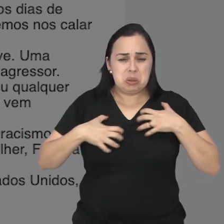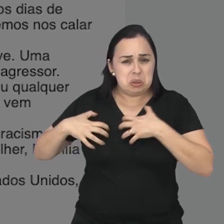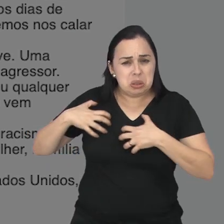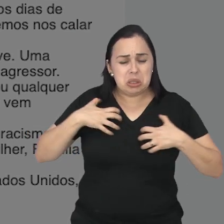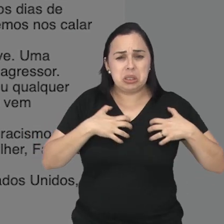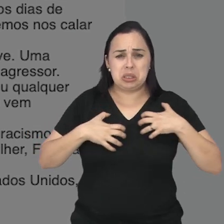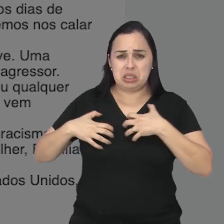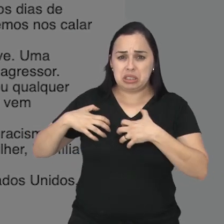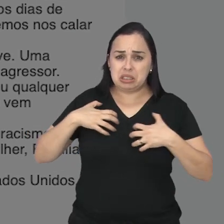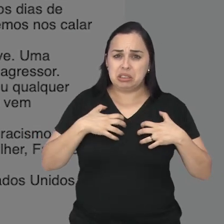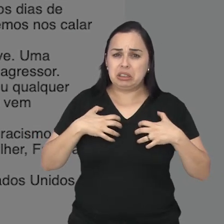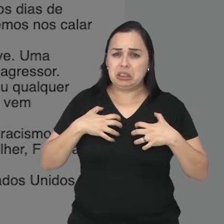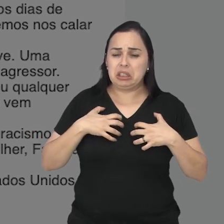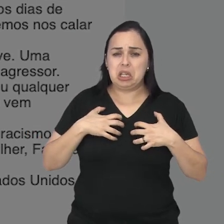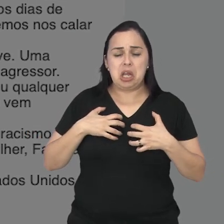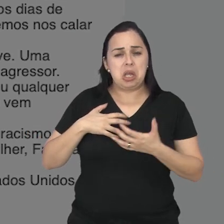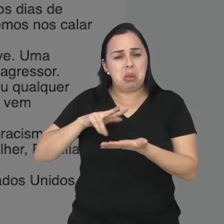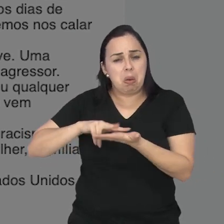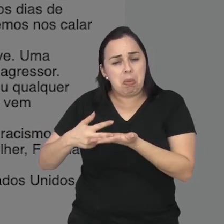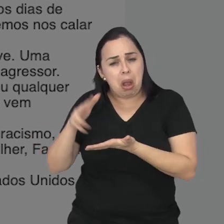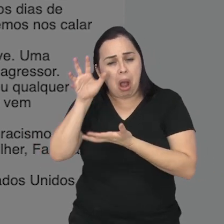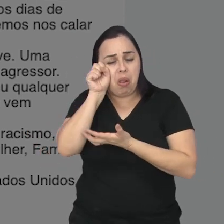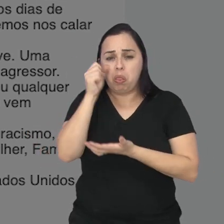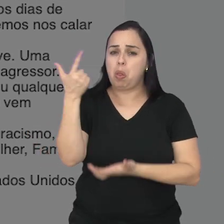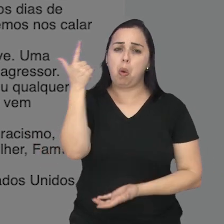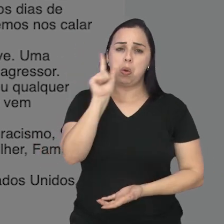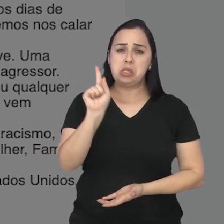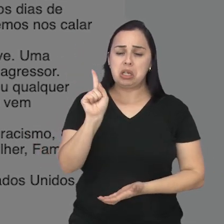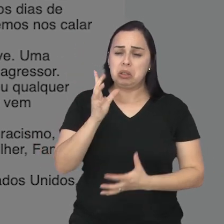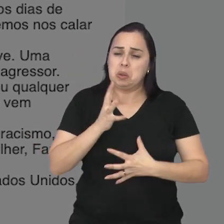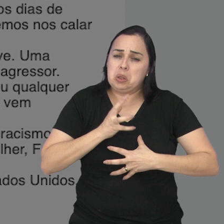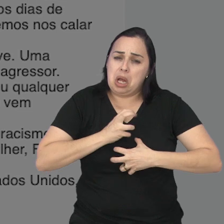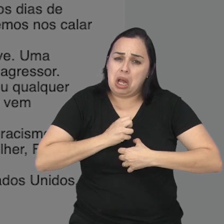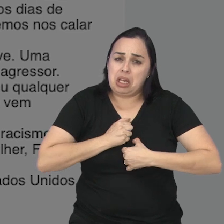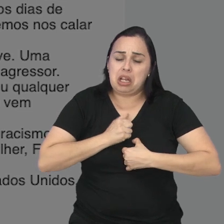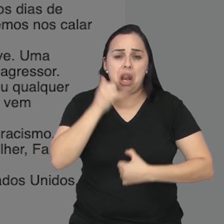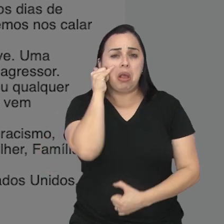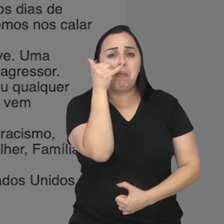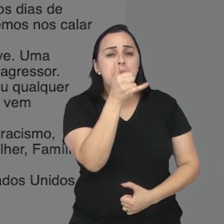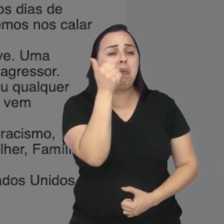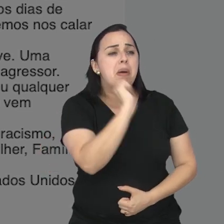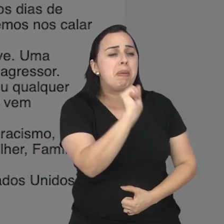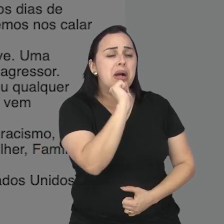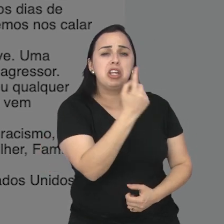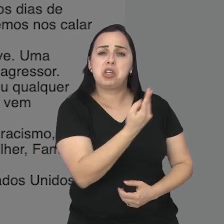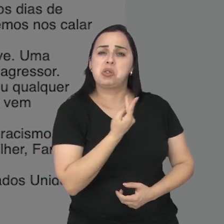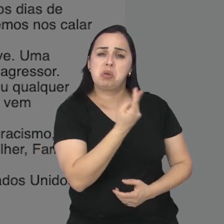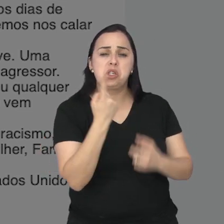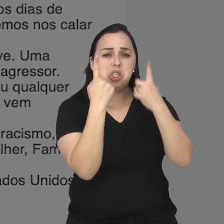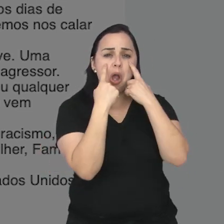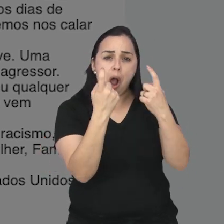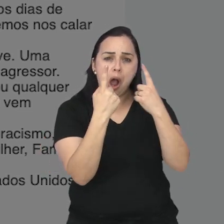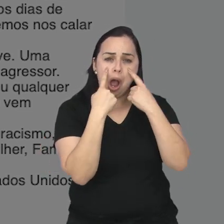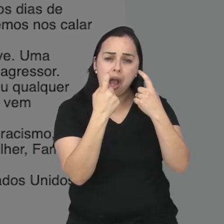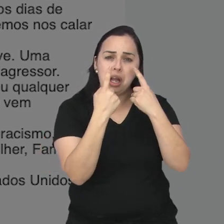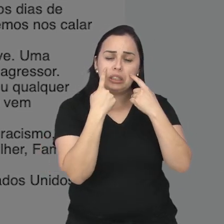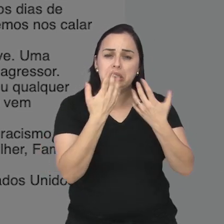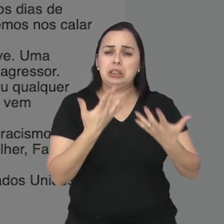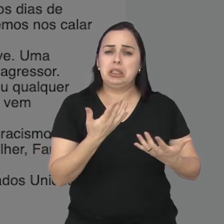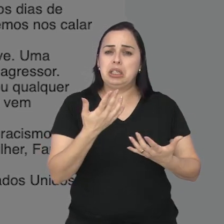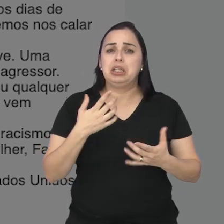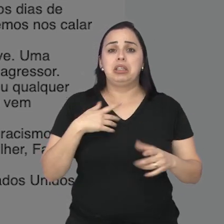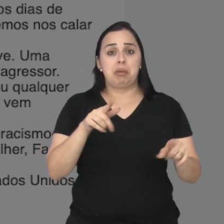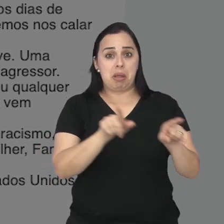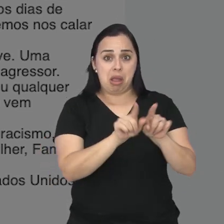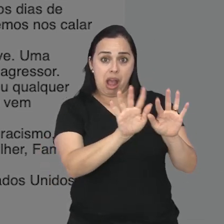essas duas coisas Mexeram muito comigo estou sem dormir direito a batida comigo para minha mãe e choramos juntas